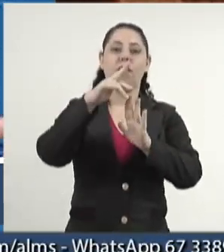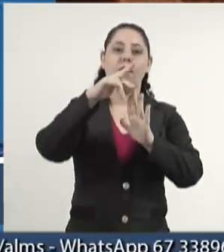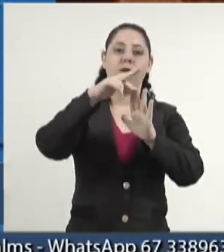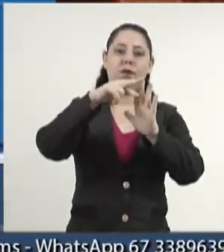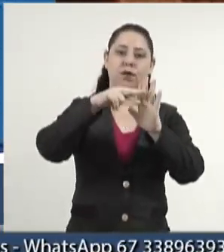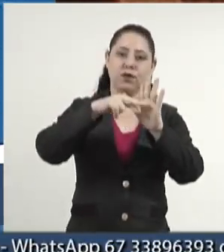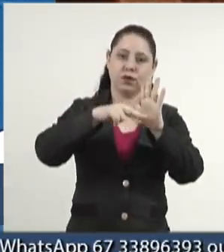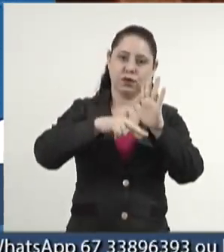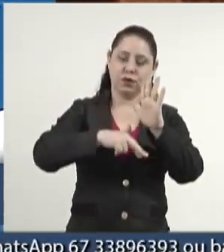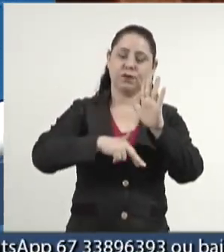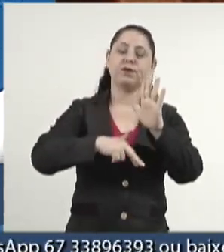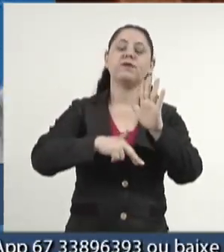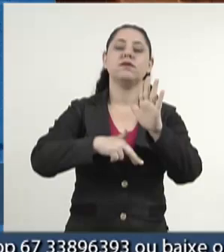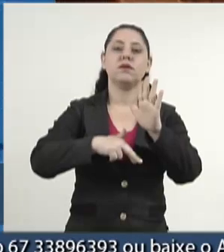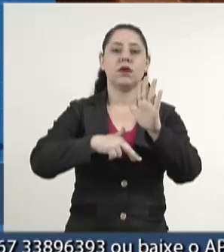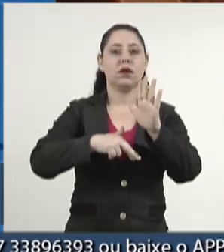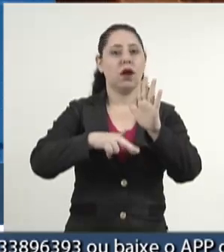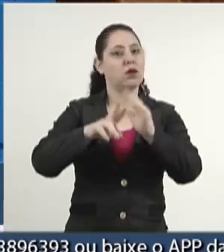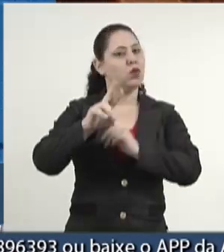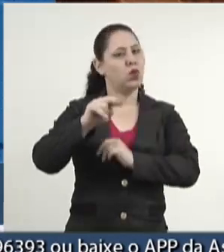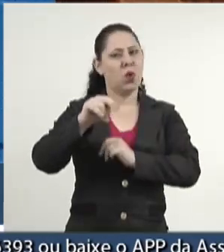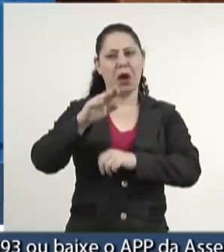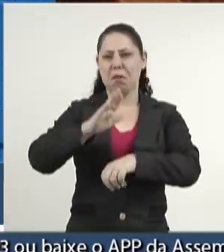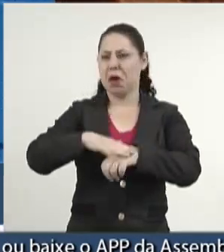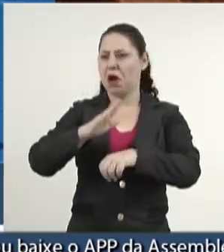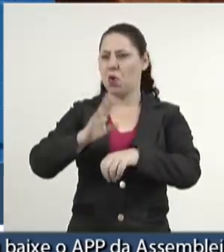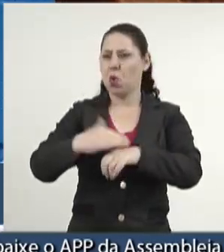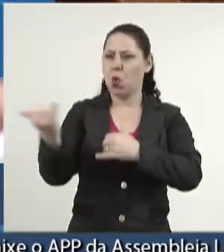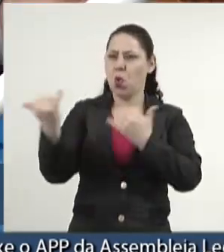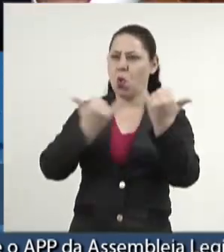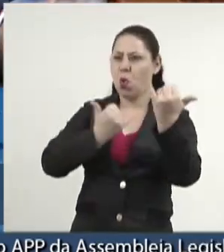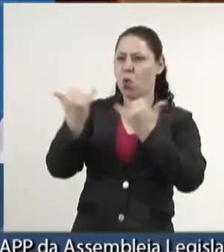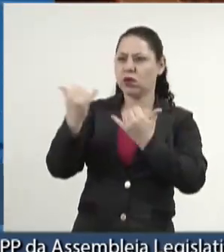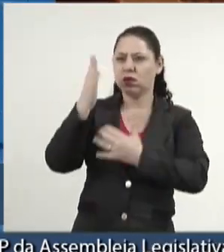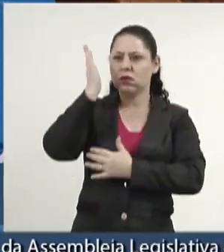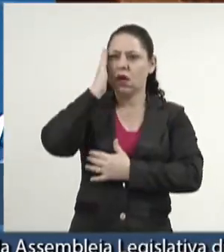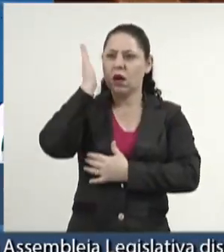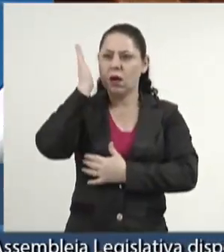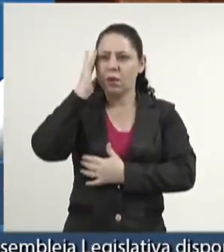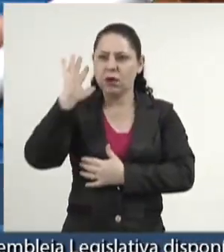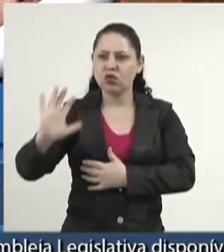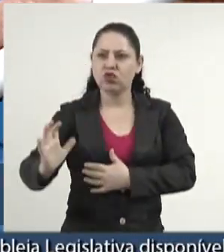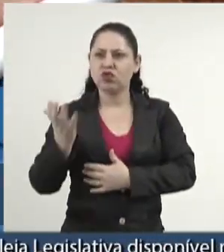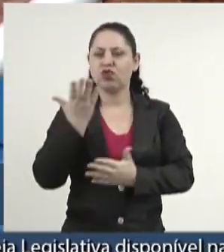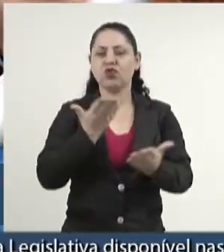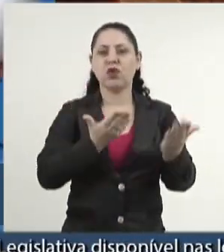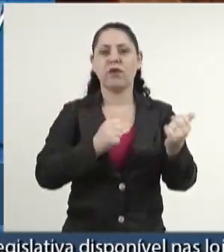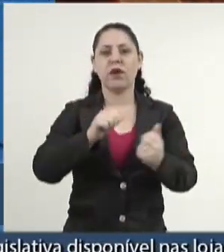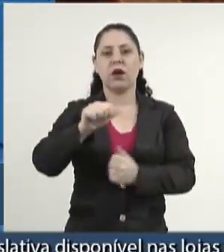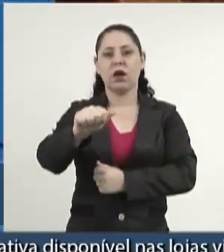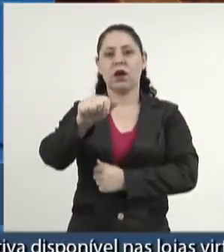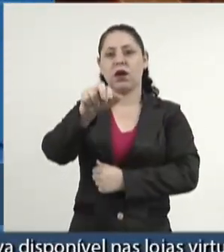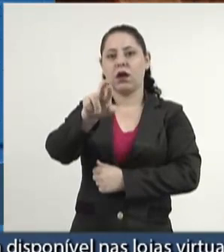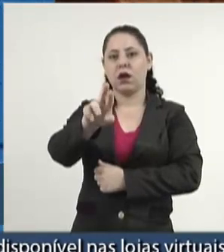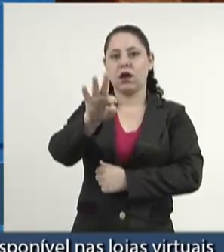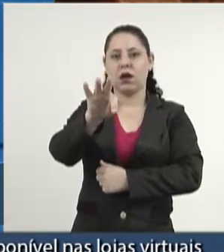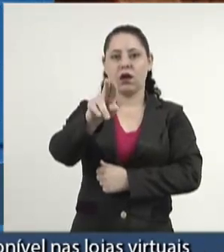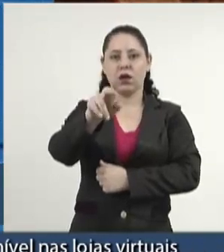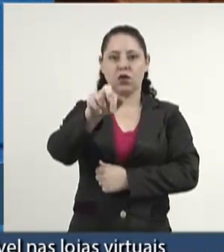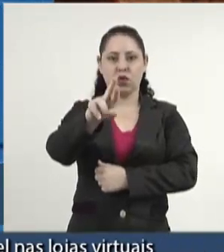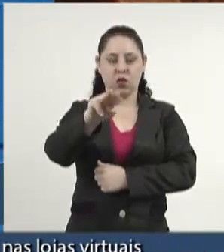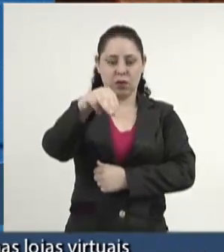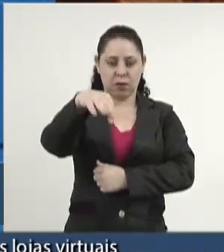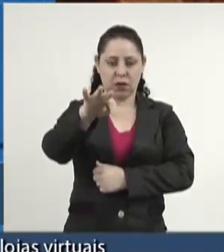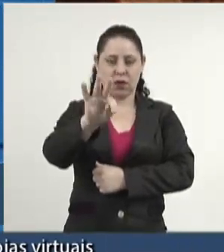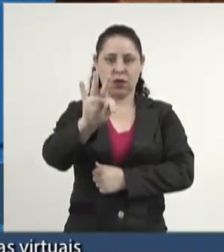regulamentar essa situação e nunca mais ter notícias como esta do jovem Arthur Mateus, que perdeu a sua